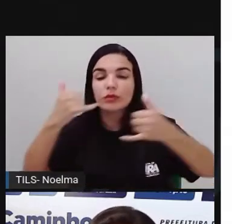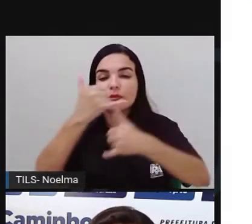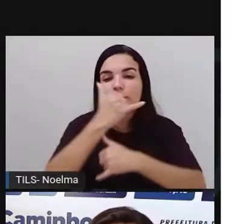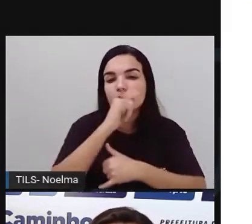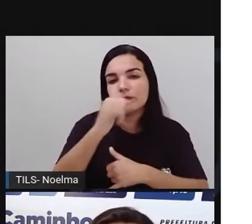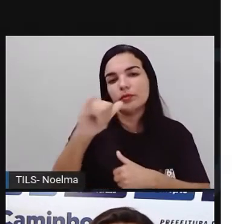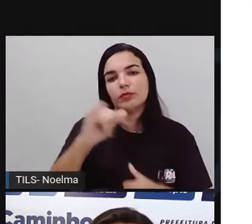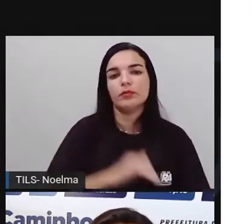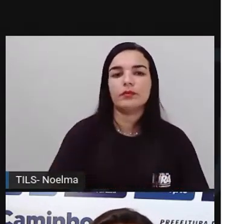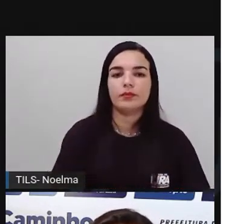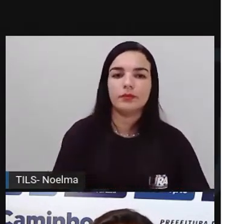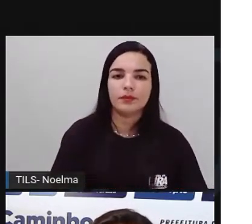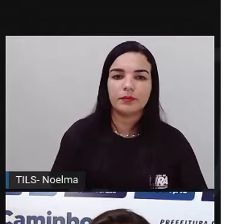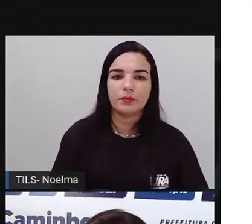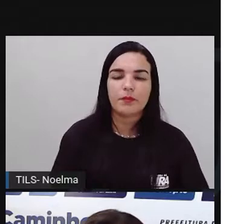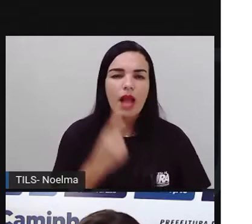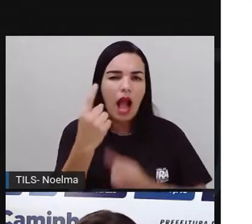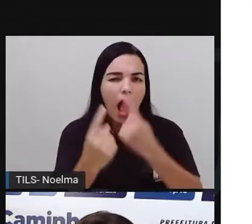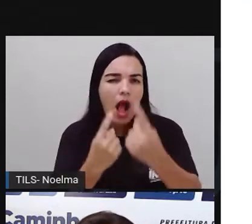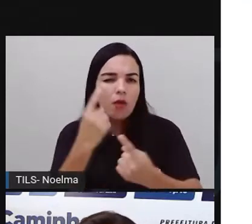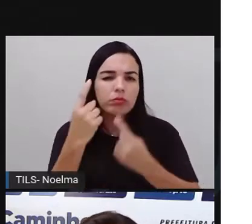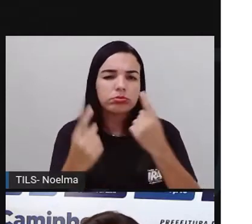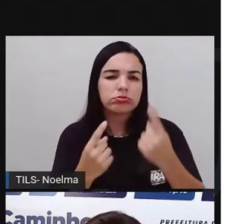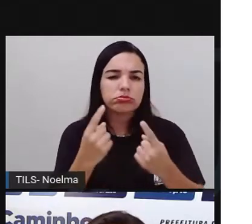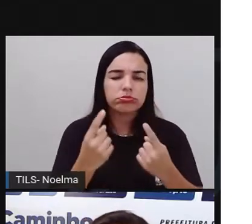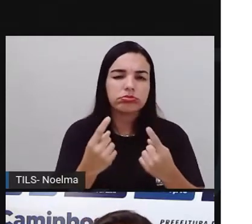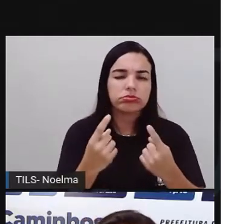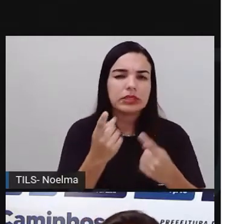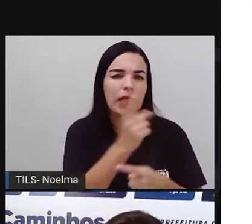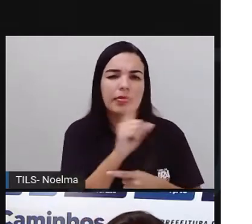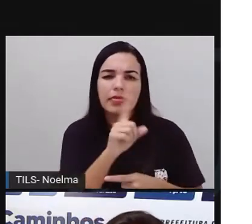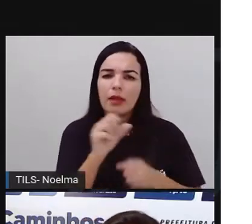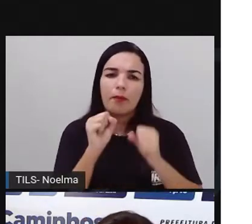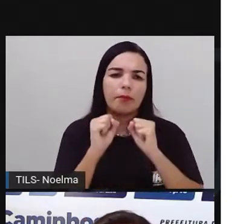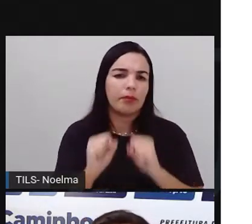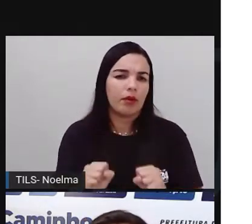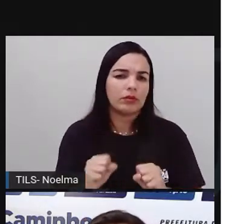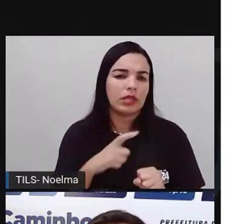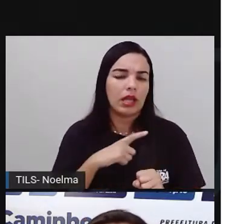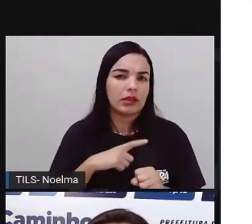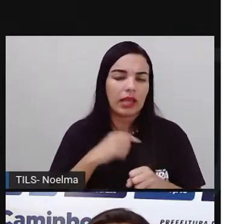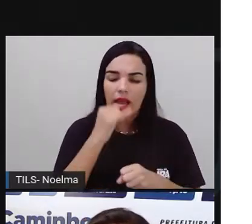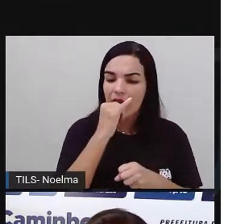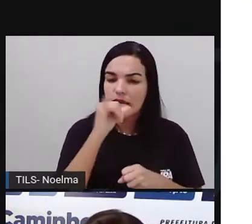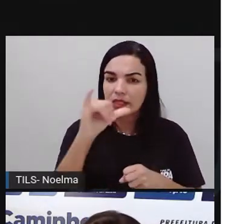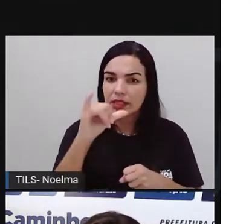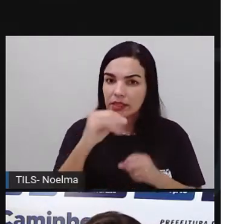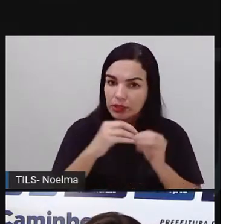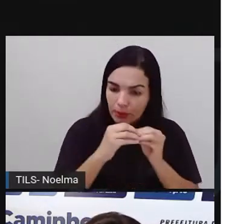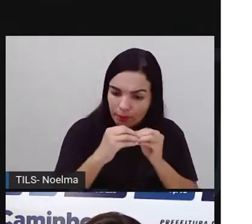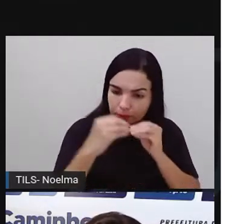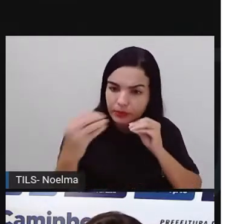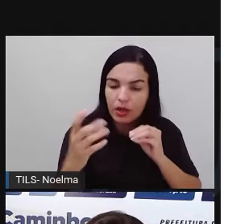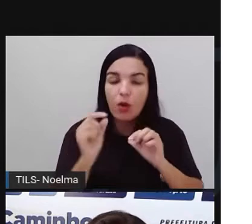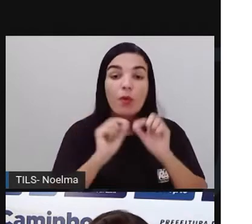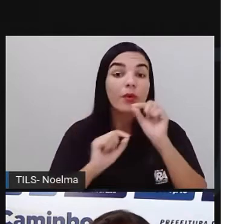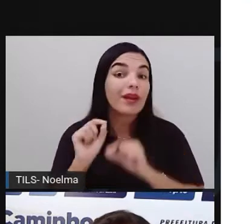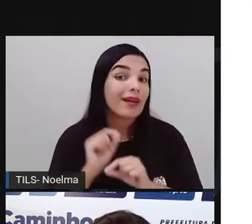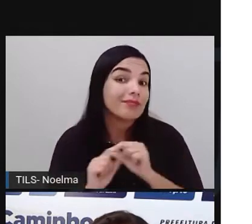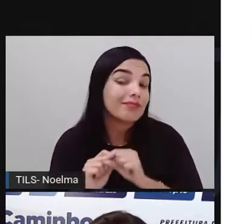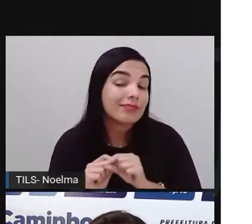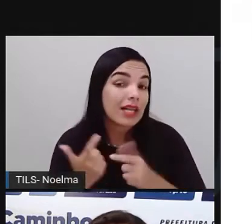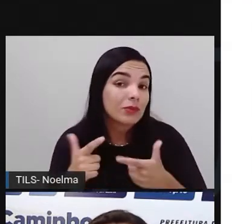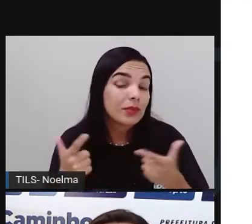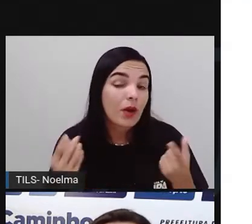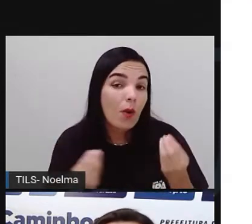elétricos. E alguns materiais não permitem que a eletricidade passe através deles. Estes materiais